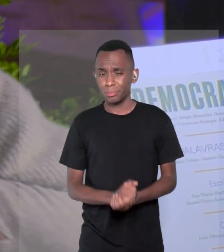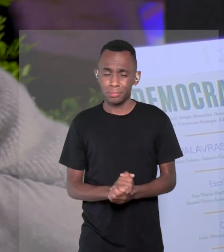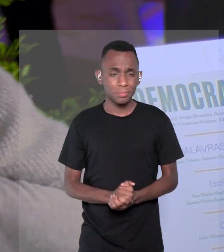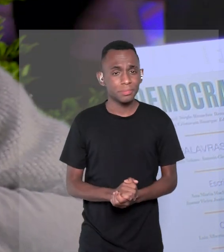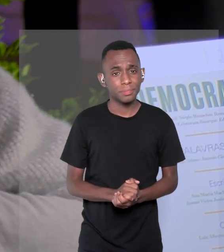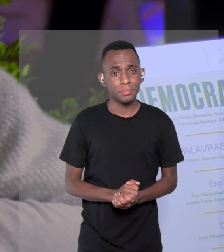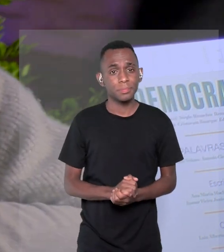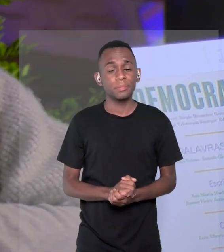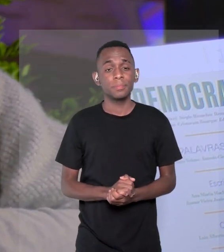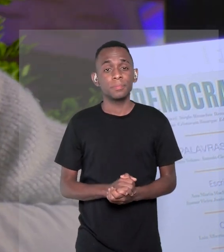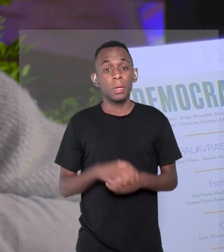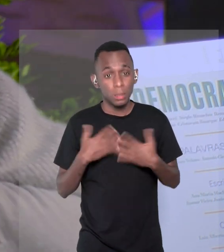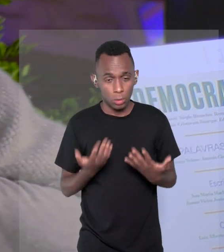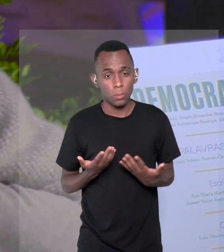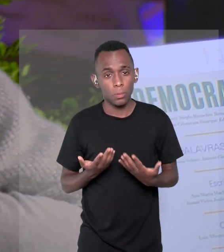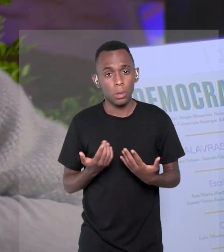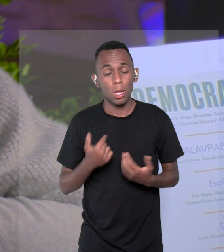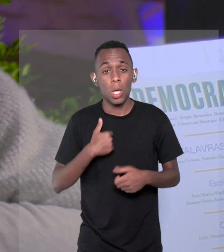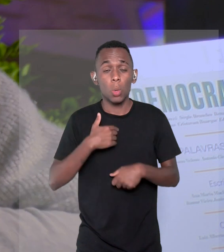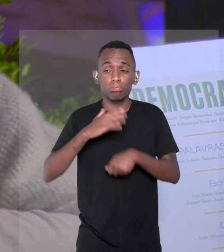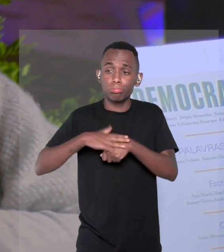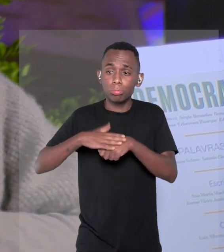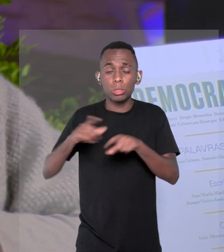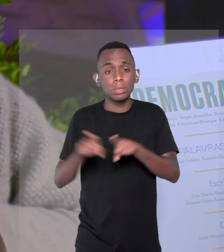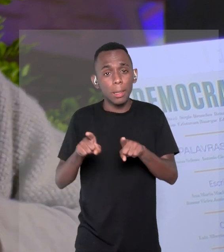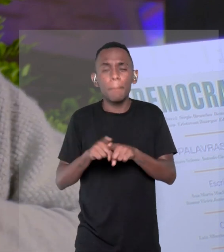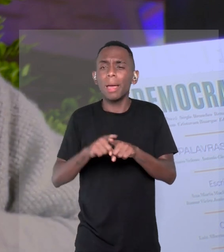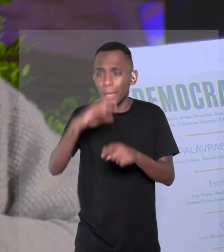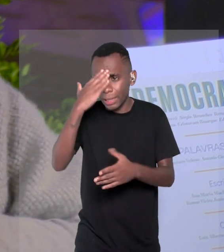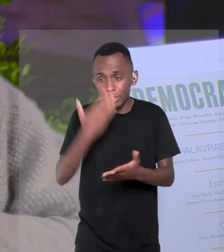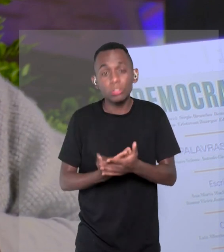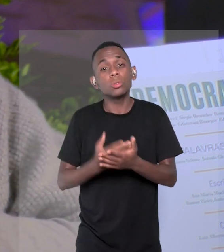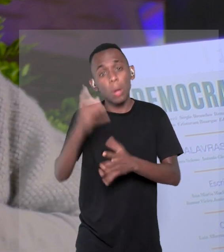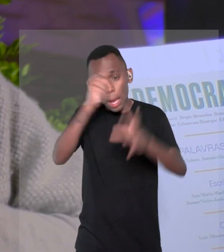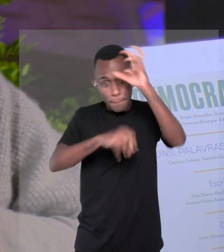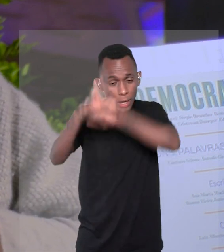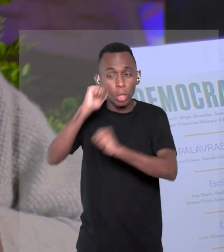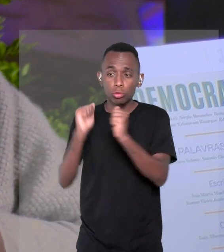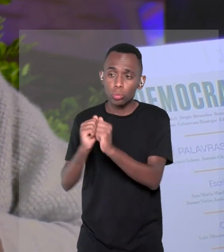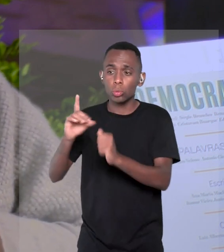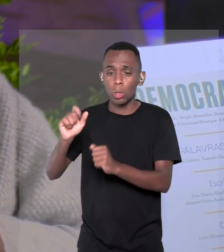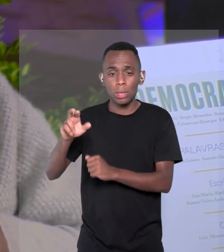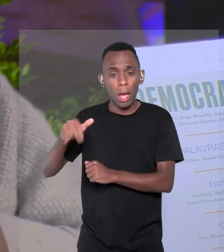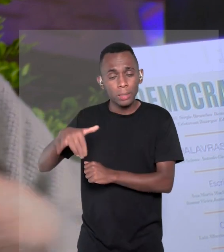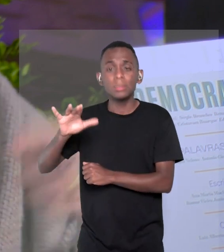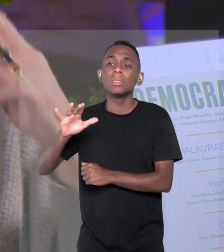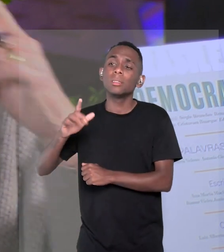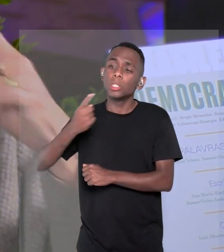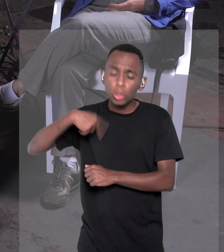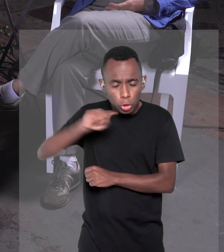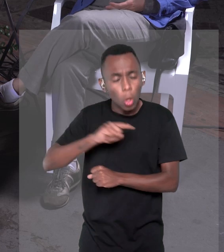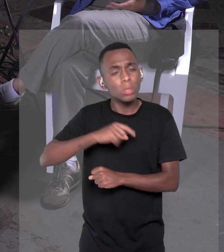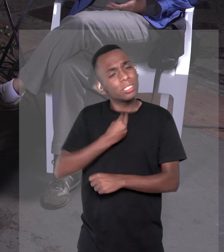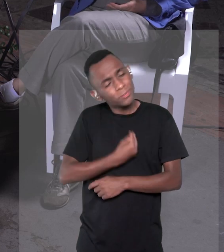esperançosa, profissional. Entende? Eu sou, não tenha dúvida. E sou por